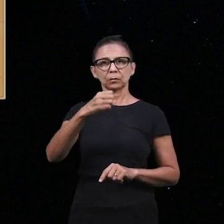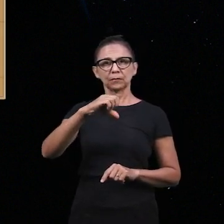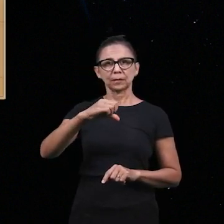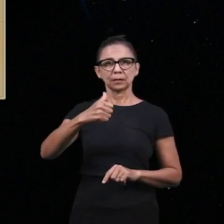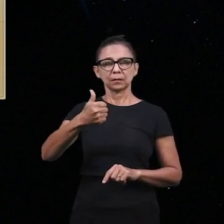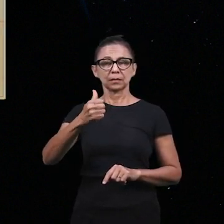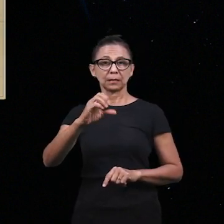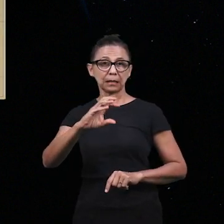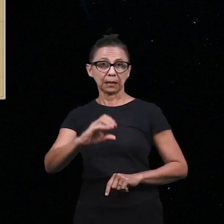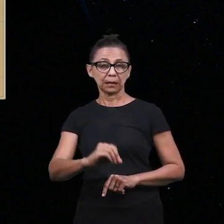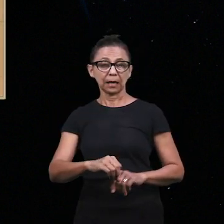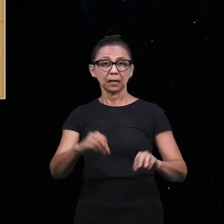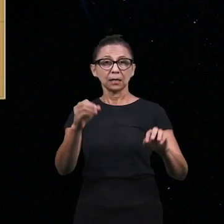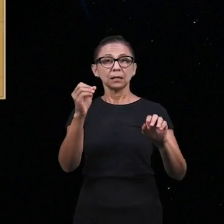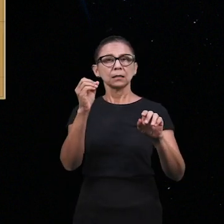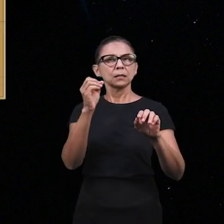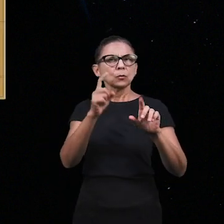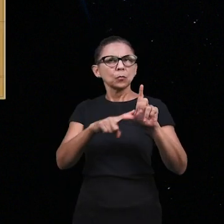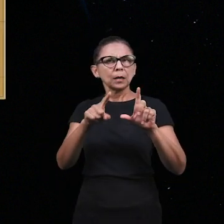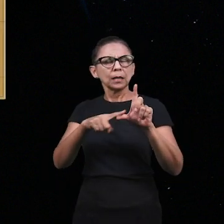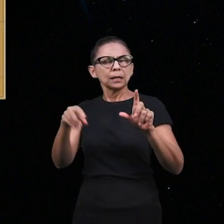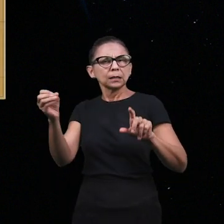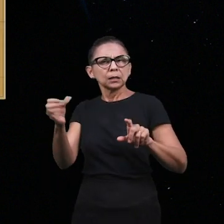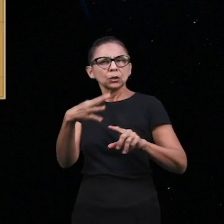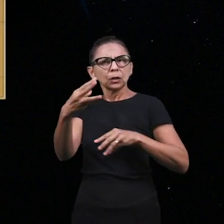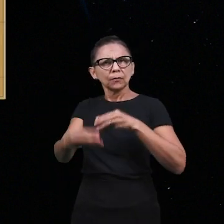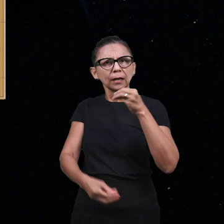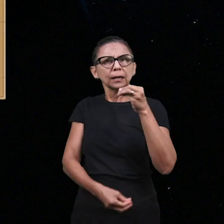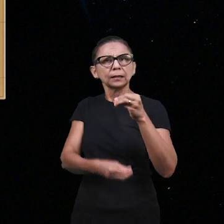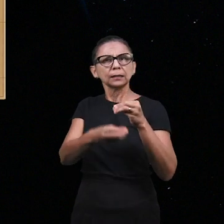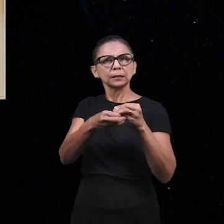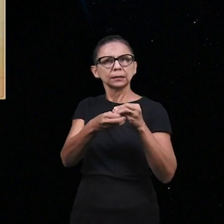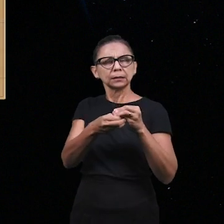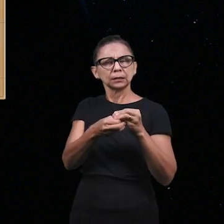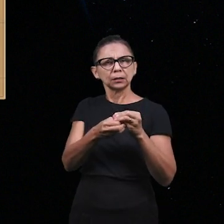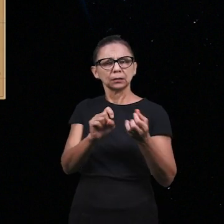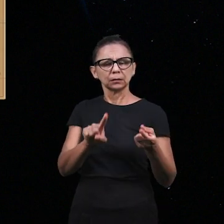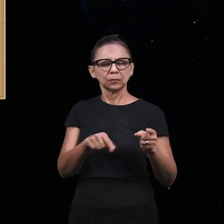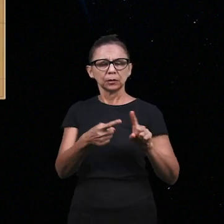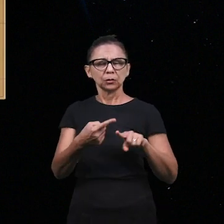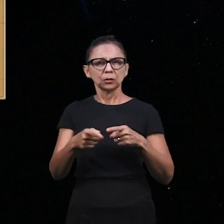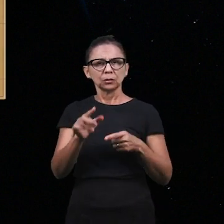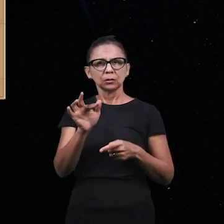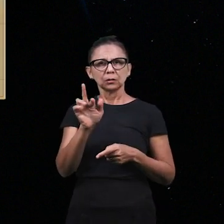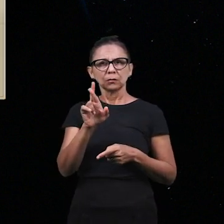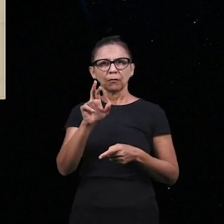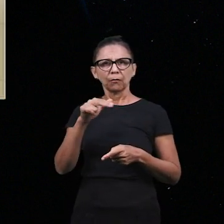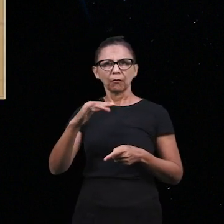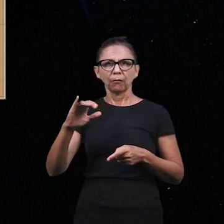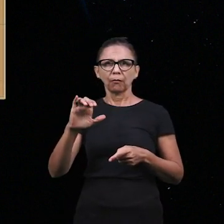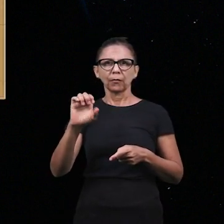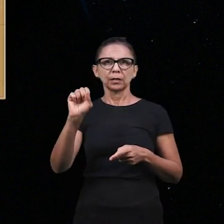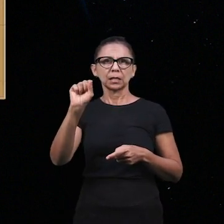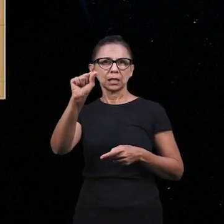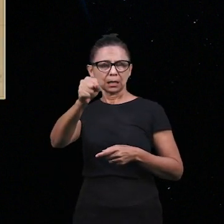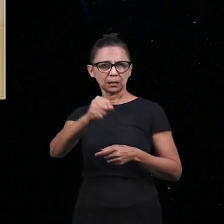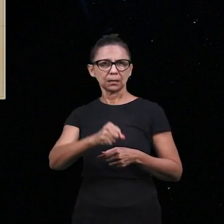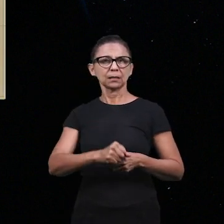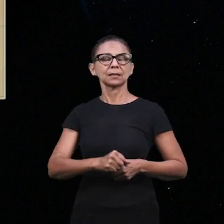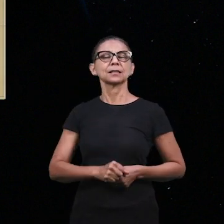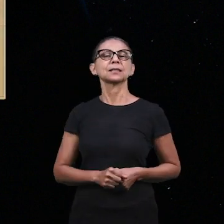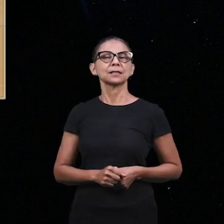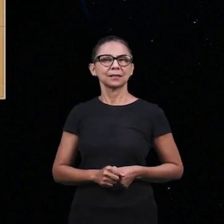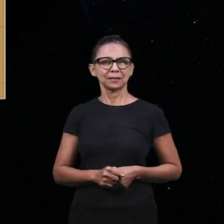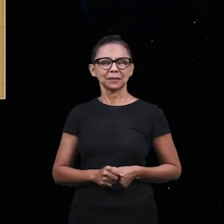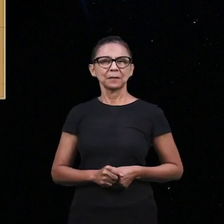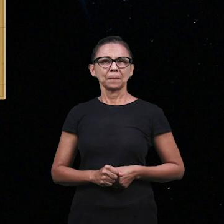1910 que uma nova letra se juntou à composição melódica de Francis, dando origem à versão ao hino que conhecemos